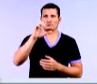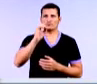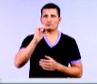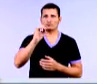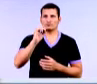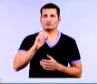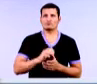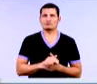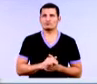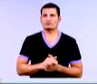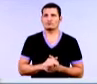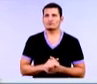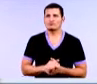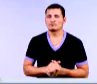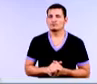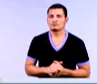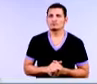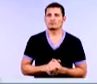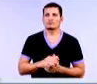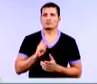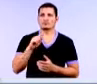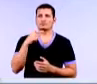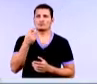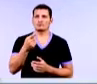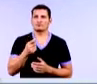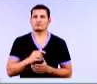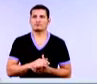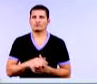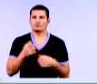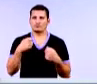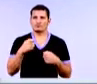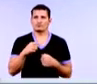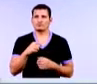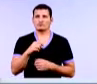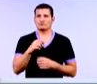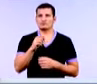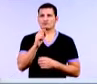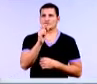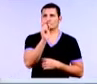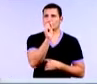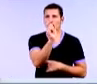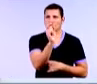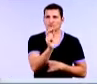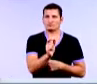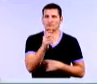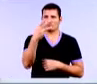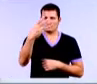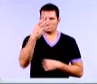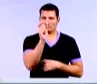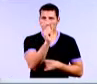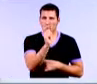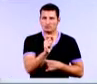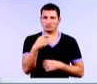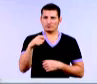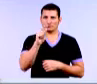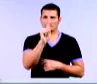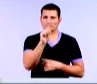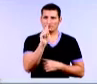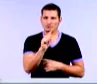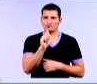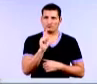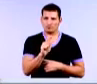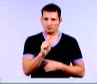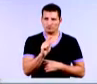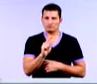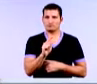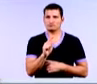padronizada. Beleza? E depois disso, olha só. Eu tenho que marcar essas 3 caixinhas aqui. Deixem marcado, por enquanto, para o